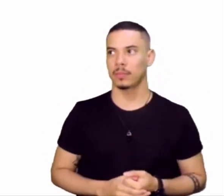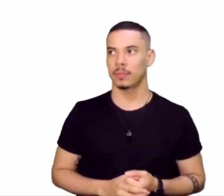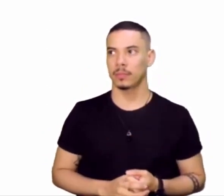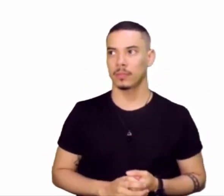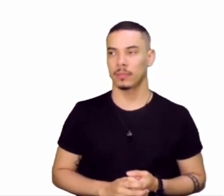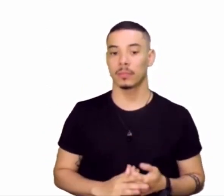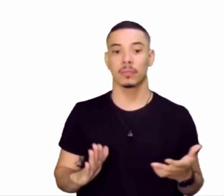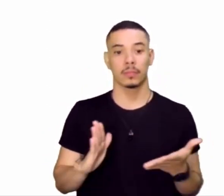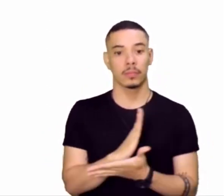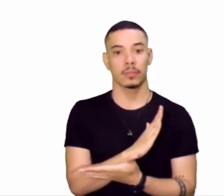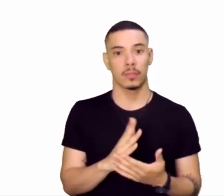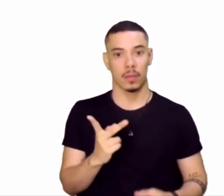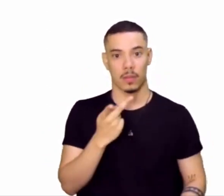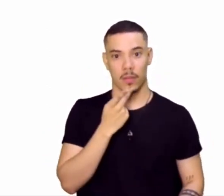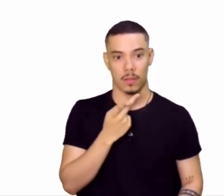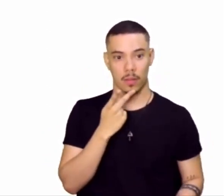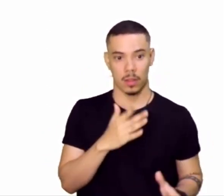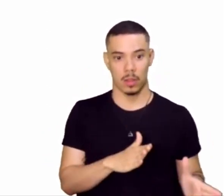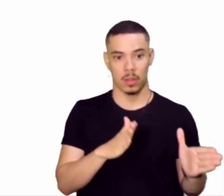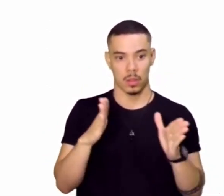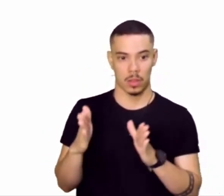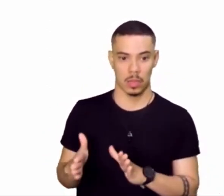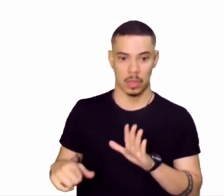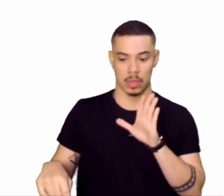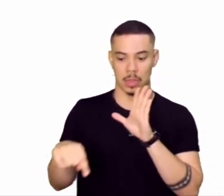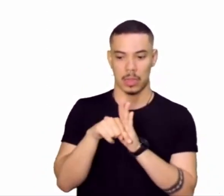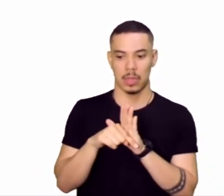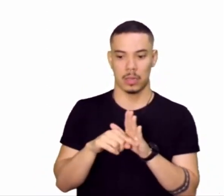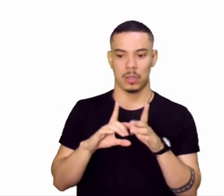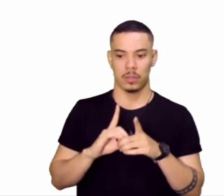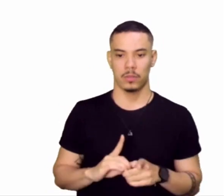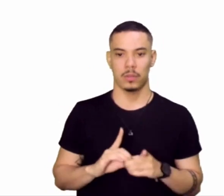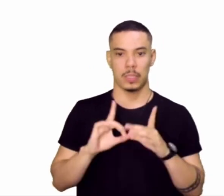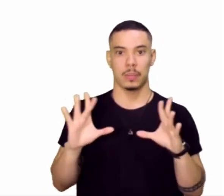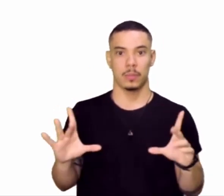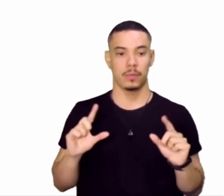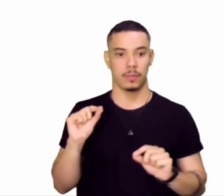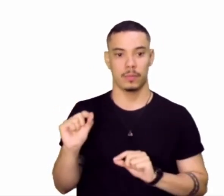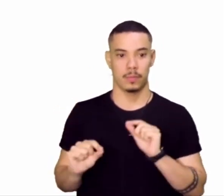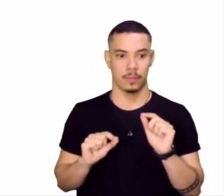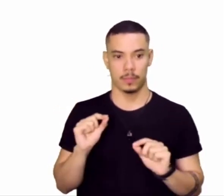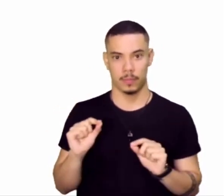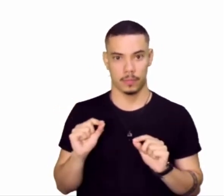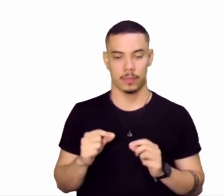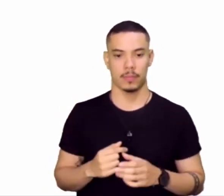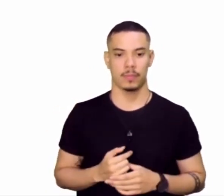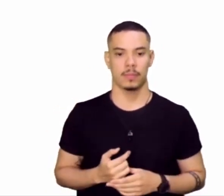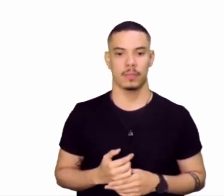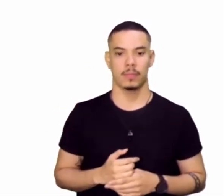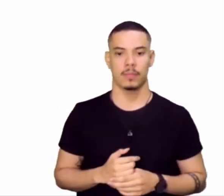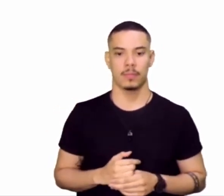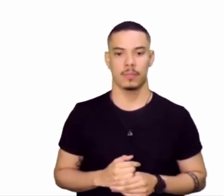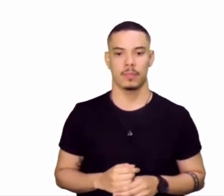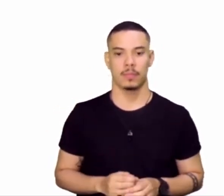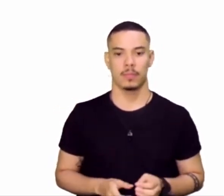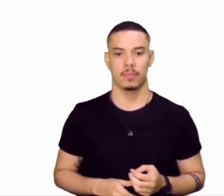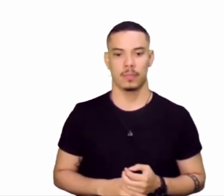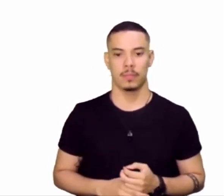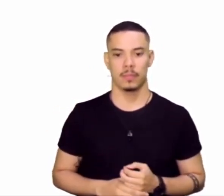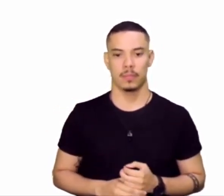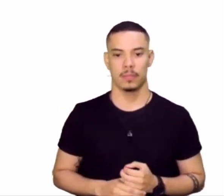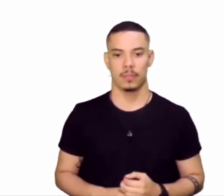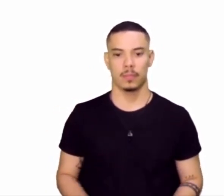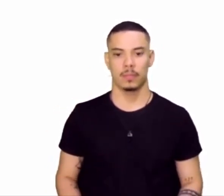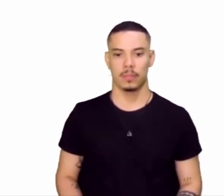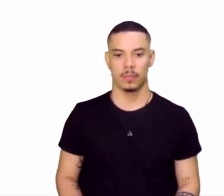Alguns dizem que o lado negativo da democracia é que, vamos aqui, ó, maior